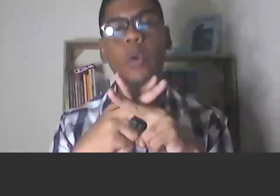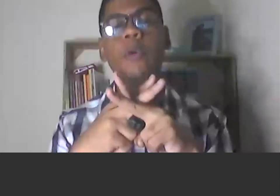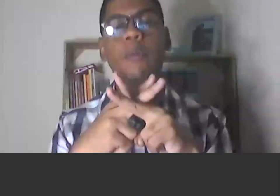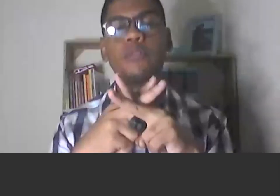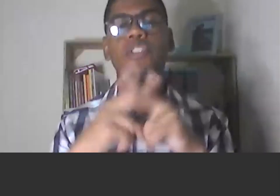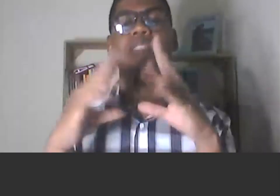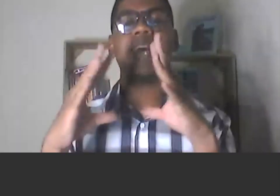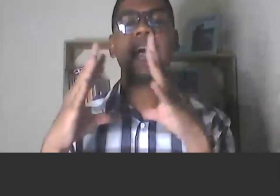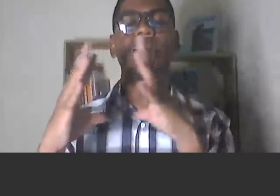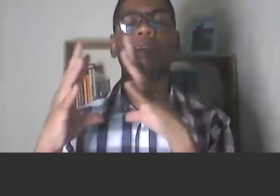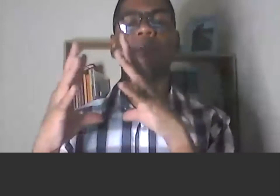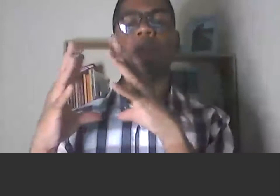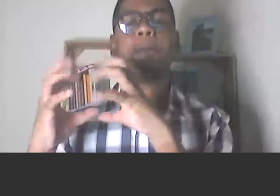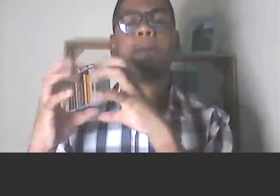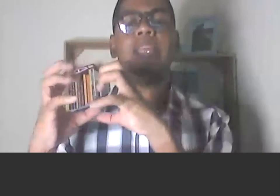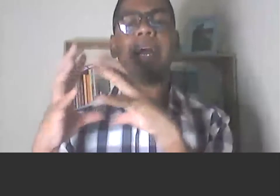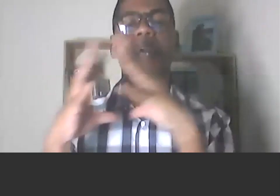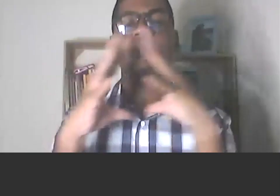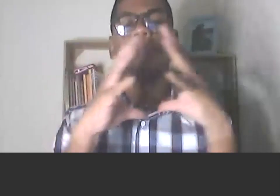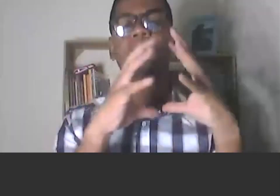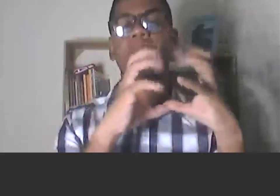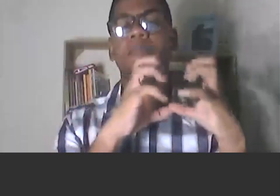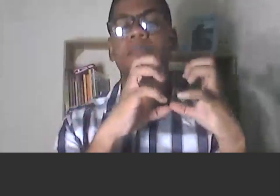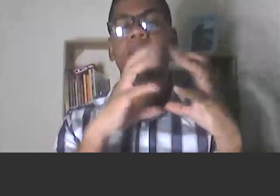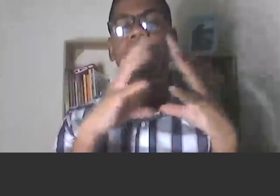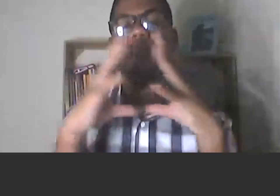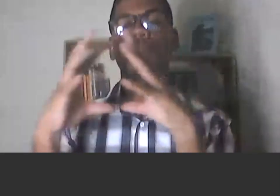Tá? Ou eu posso utilizar brigar.